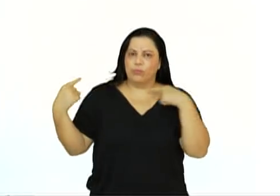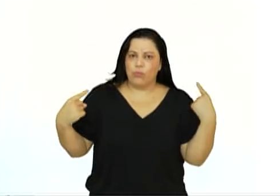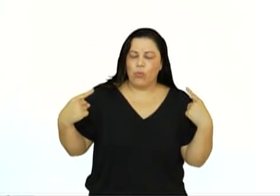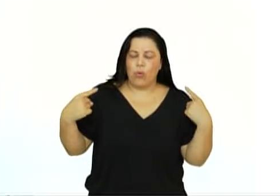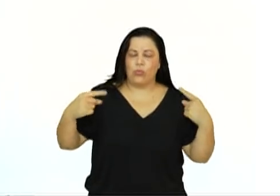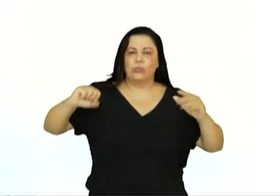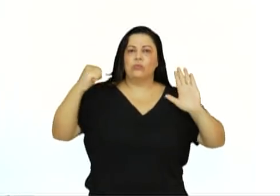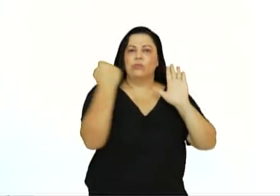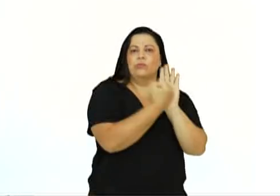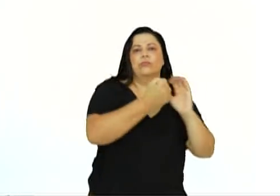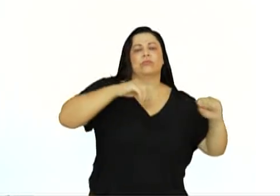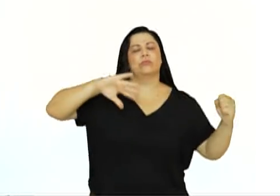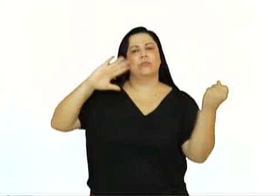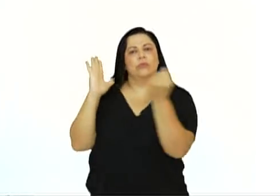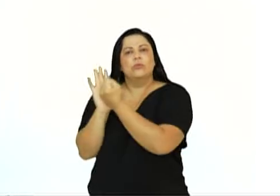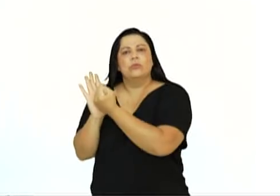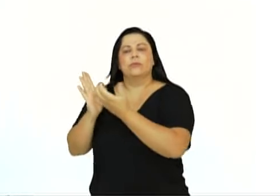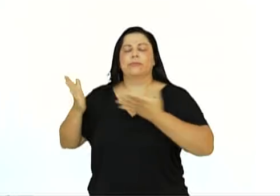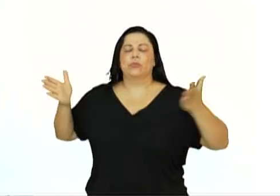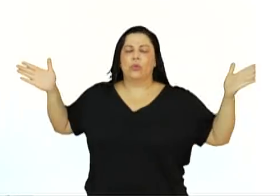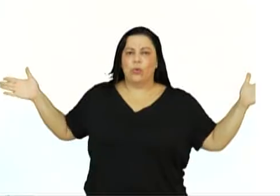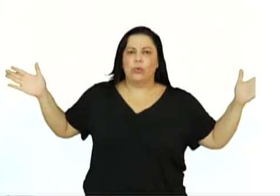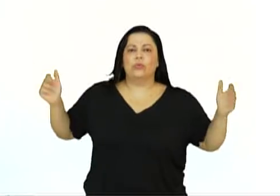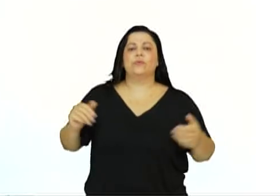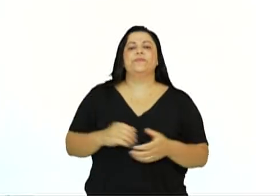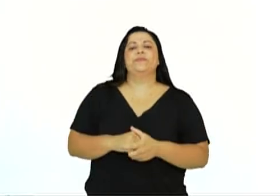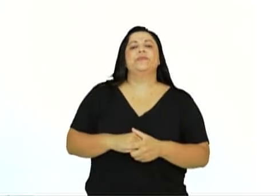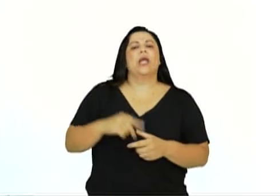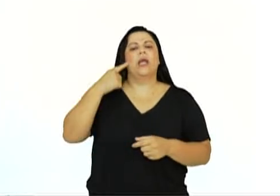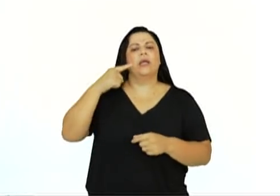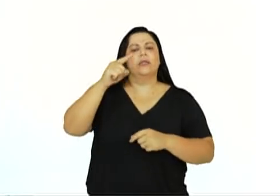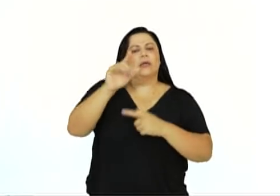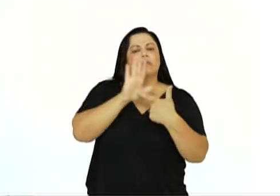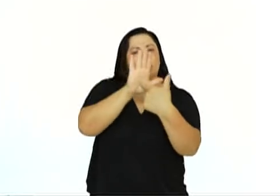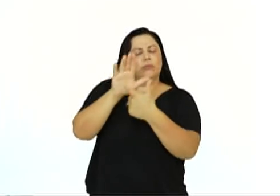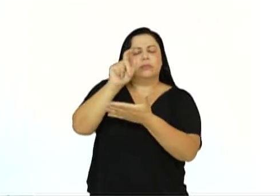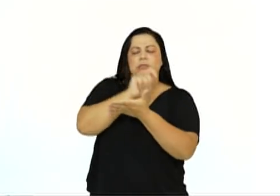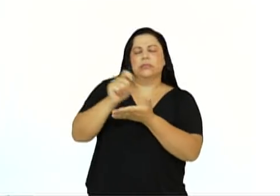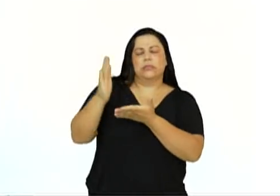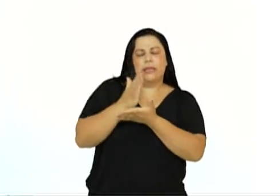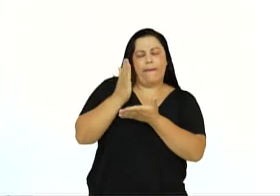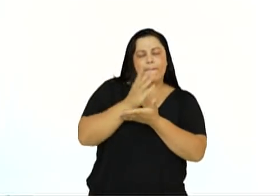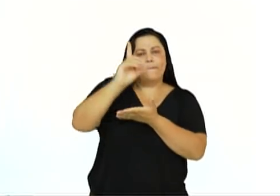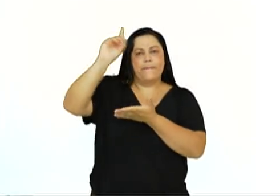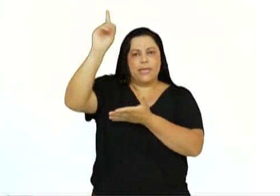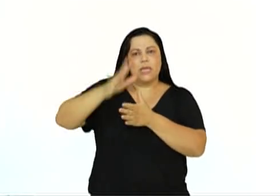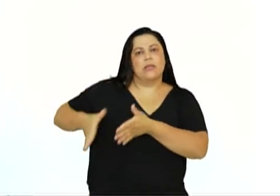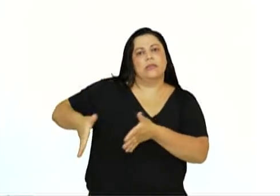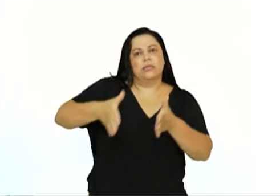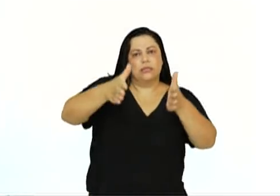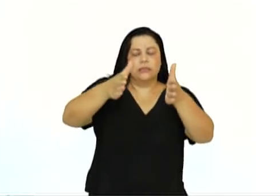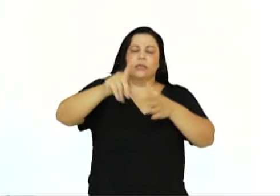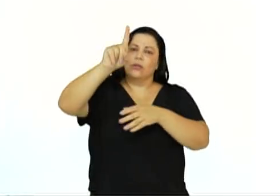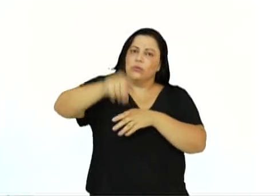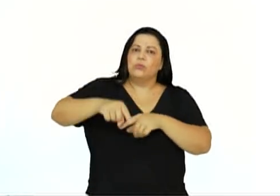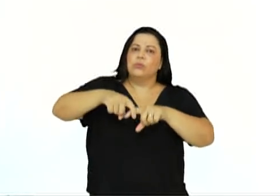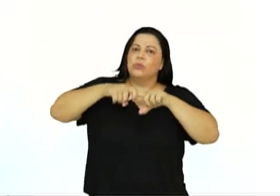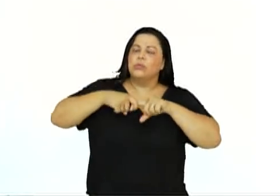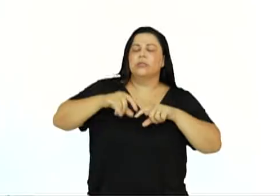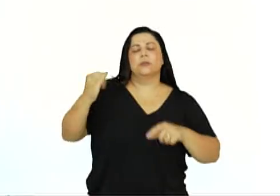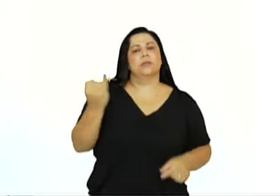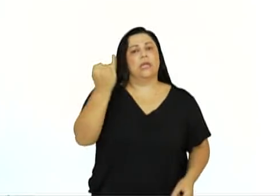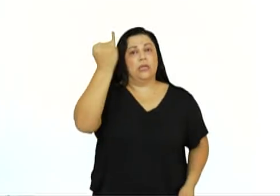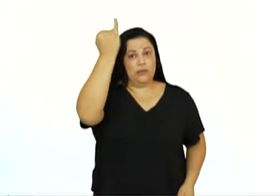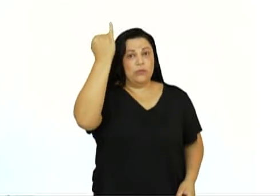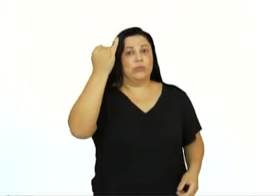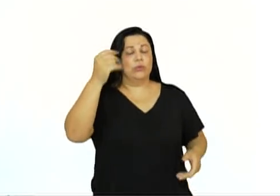de Via Sacra ou de Via Crucis. Ela tem uma descrição na Bíblia dessa estrada, por isso que ela é uma estrada